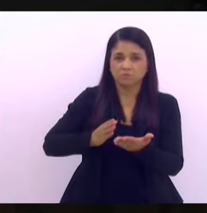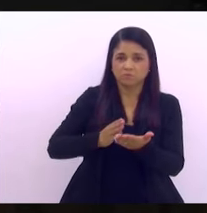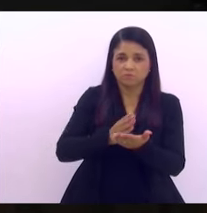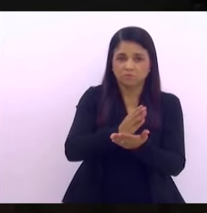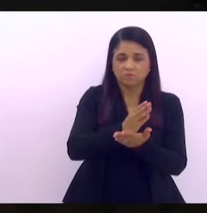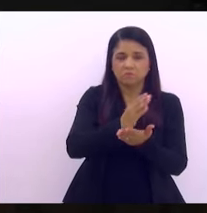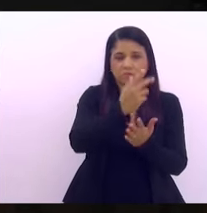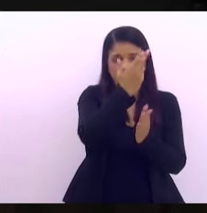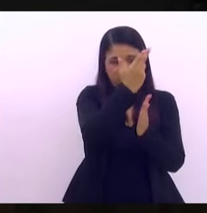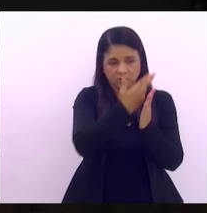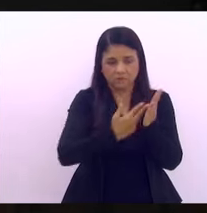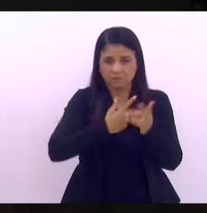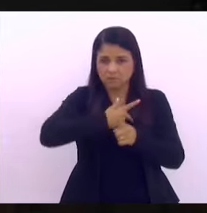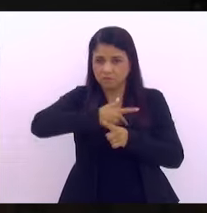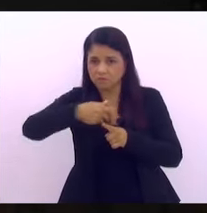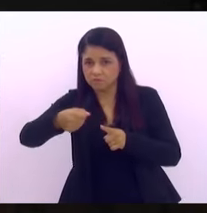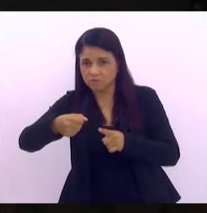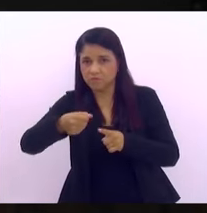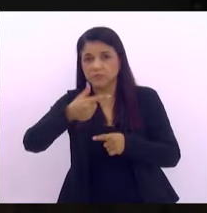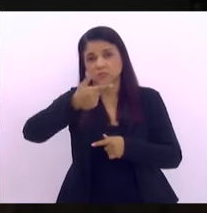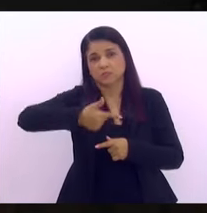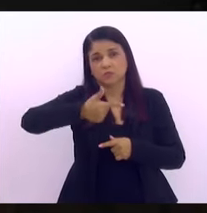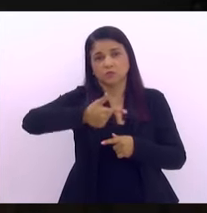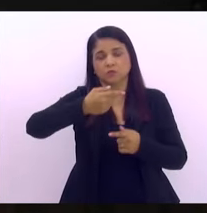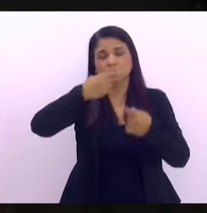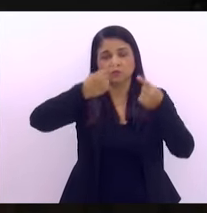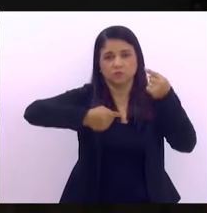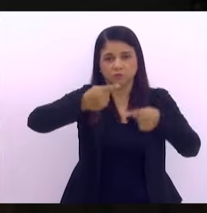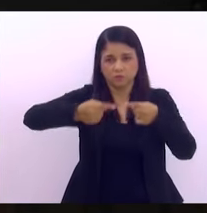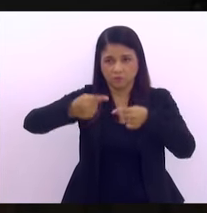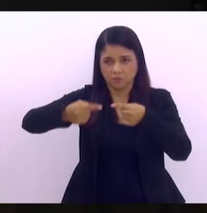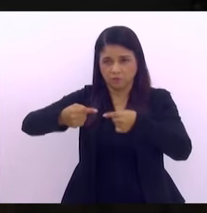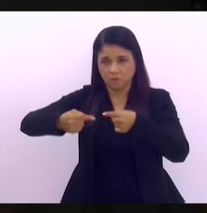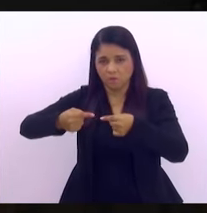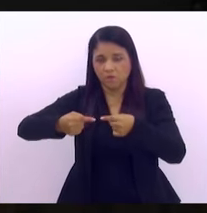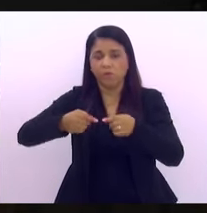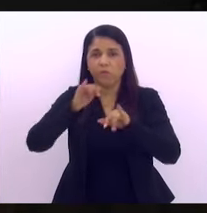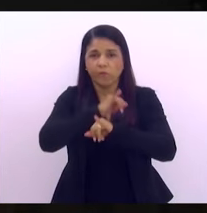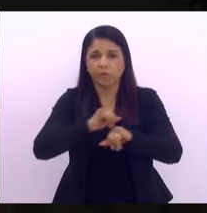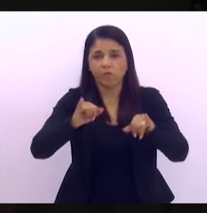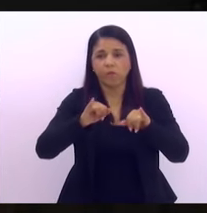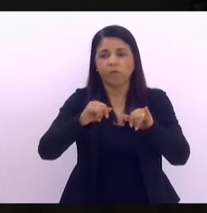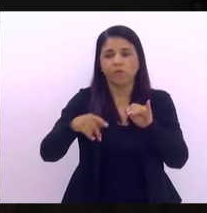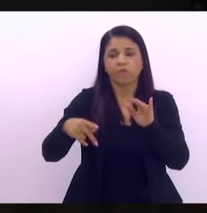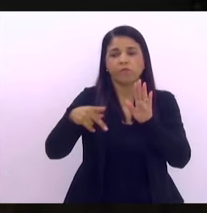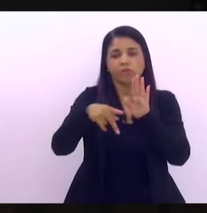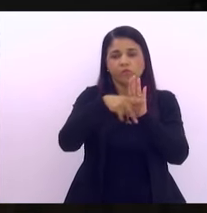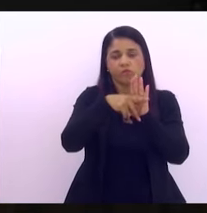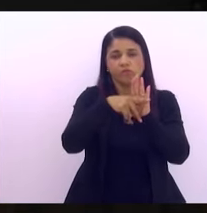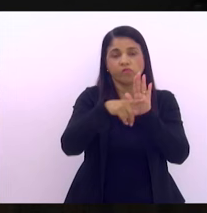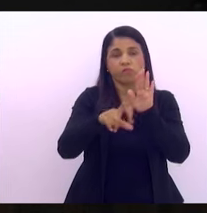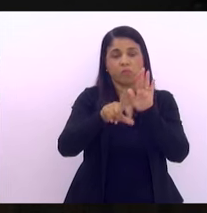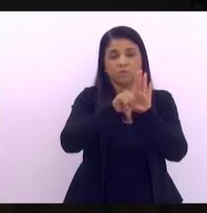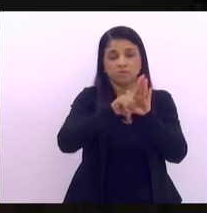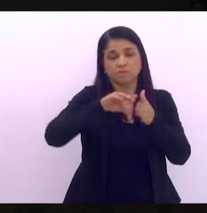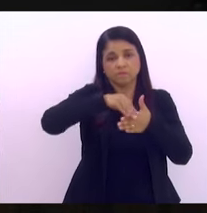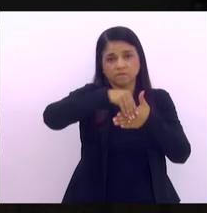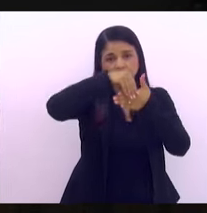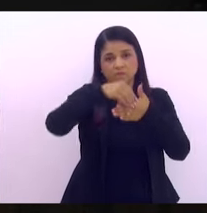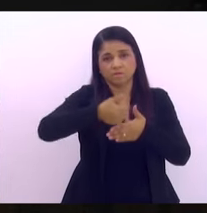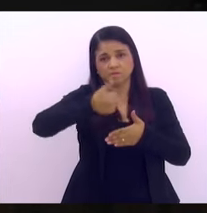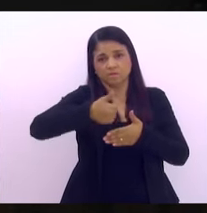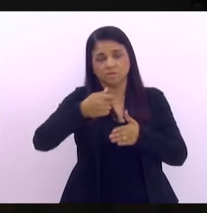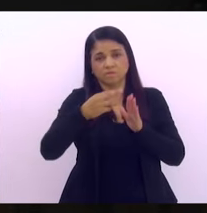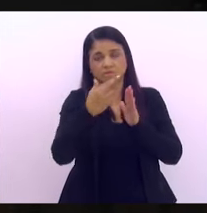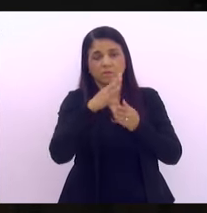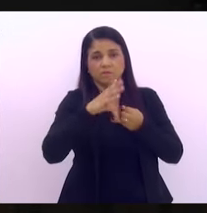a redação do vencido para a segunda discussão. Anuncio, incluindo a ordem do dia, de acordo com o inciso 1º do artigo